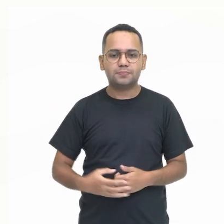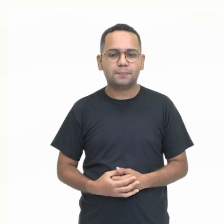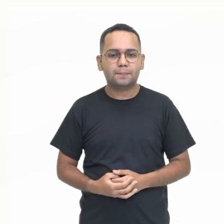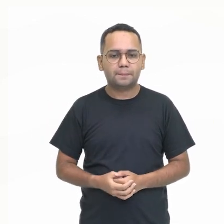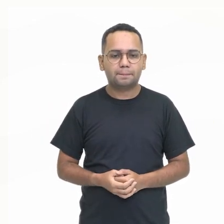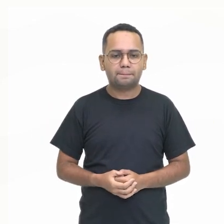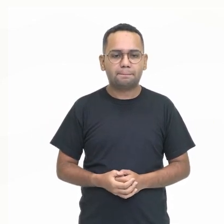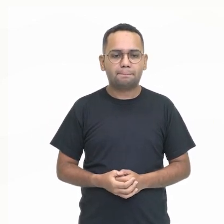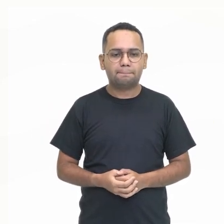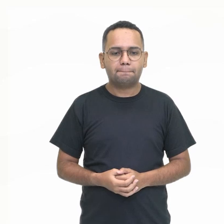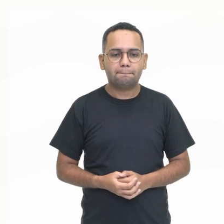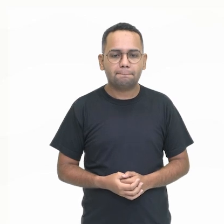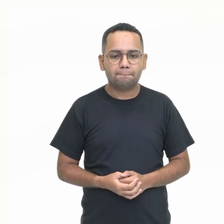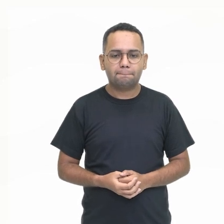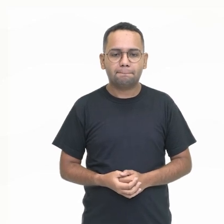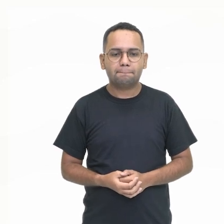minutos.